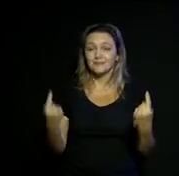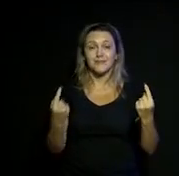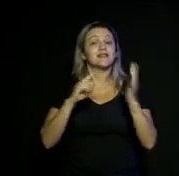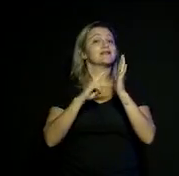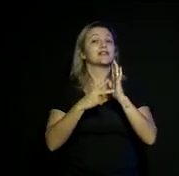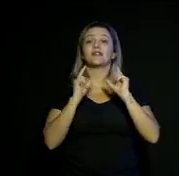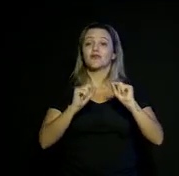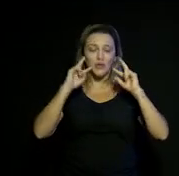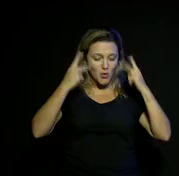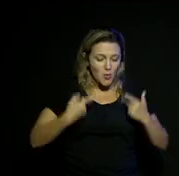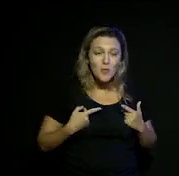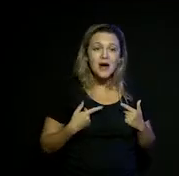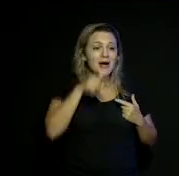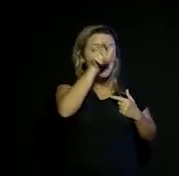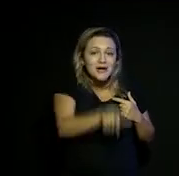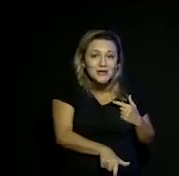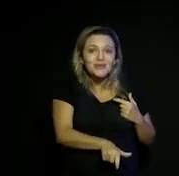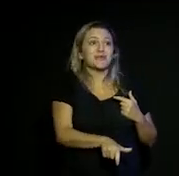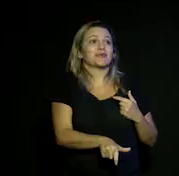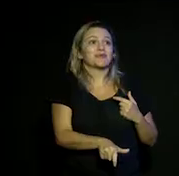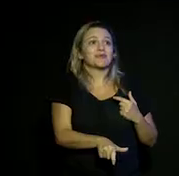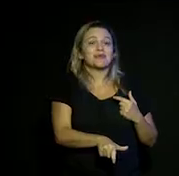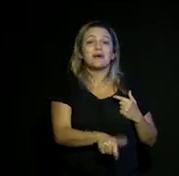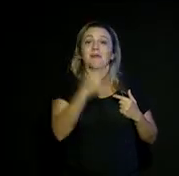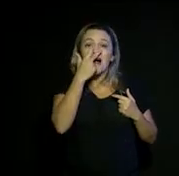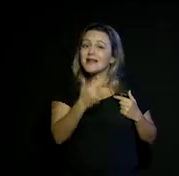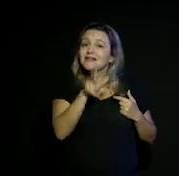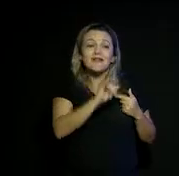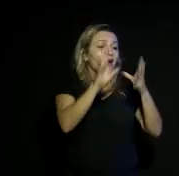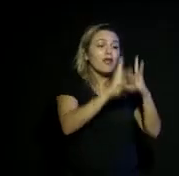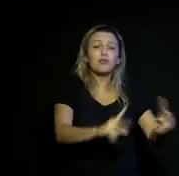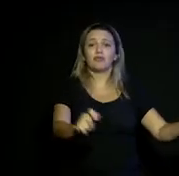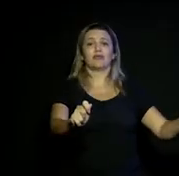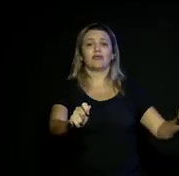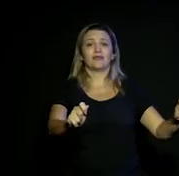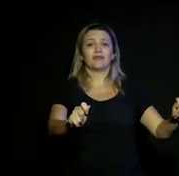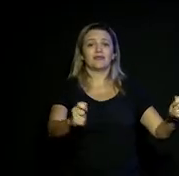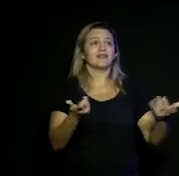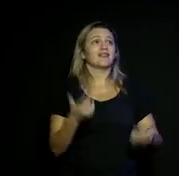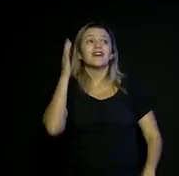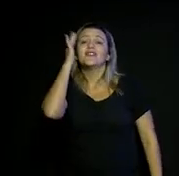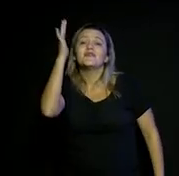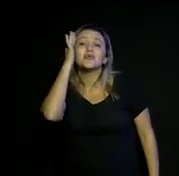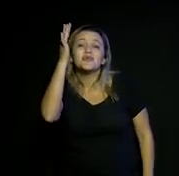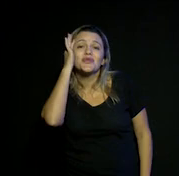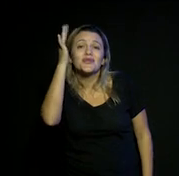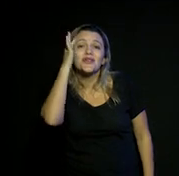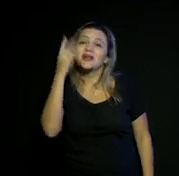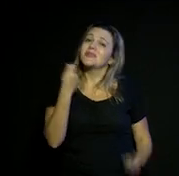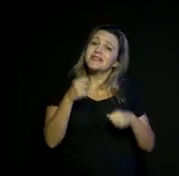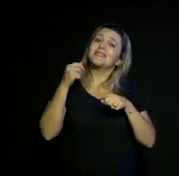Seres humanos, na plenitude da condição humana, estão em perigo de extinção. Ou seja, a ecosofia, a filosofia e a